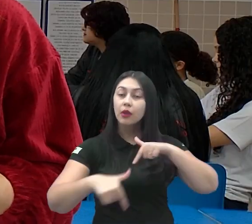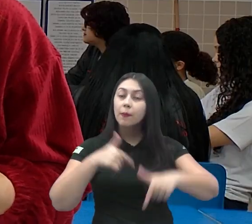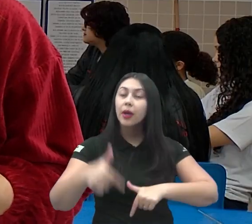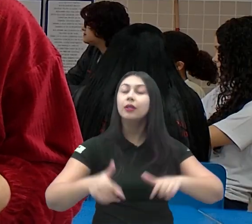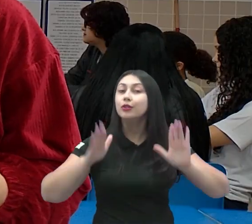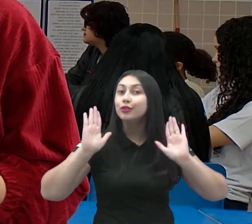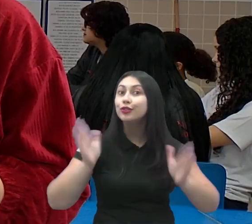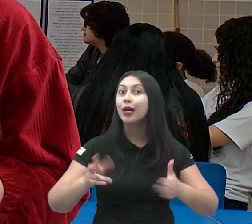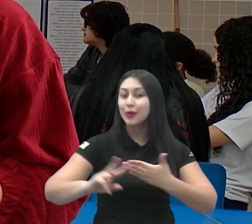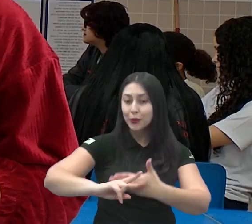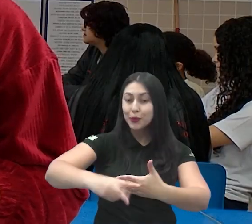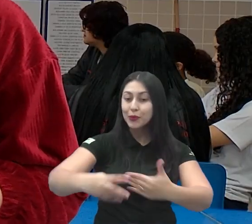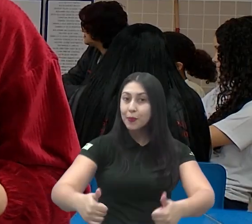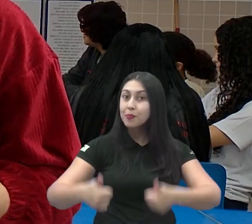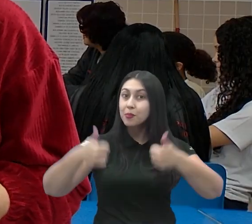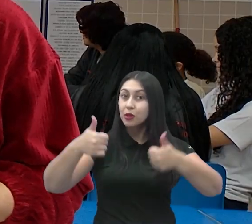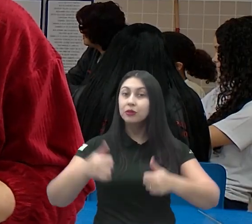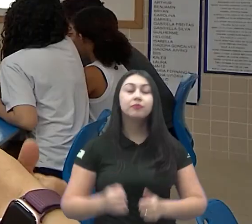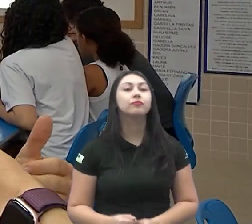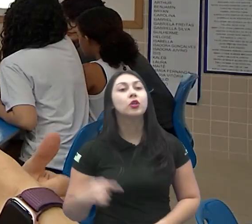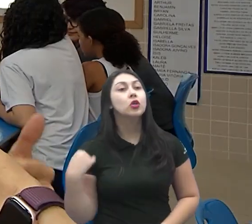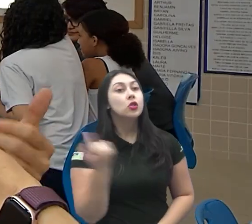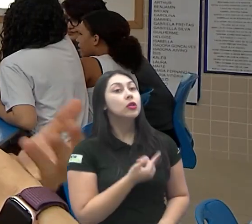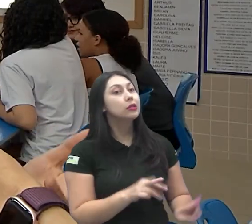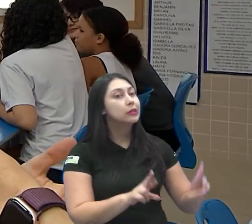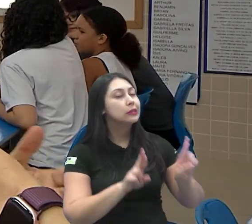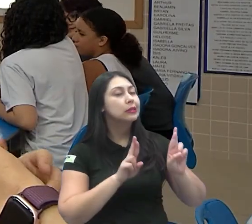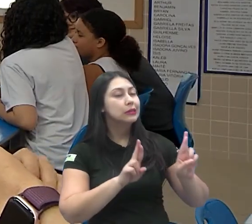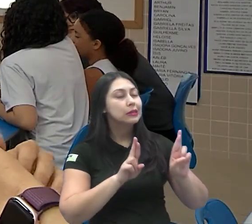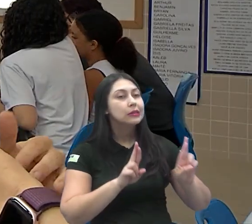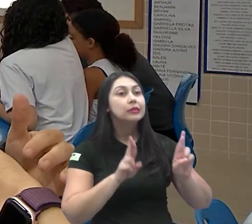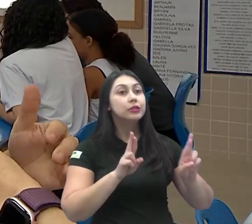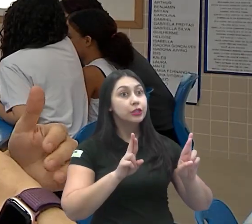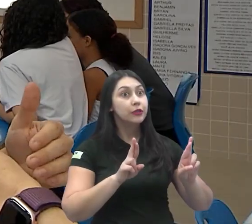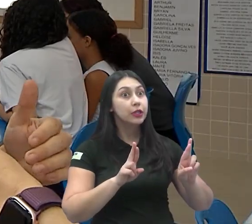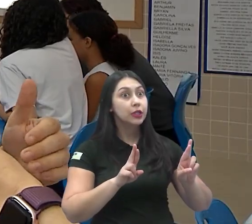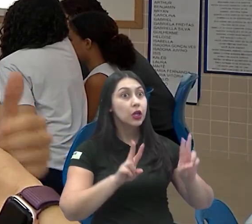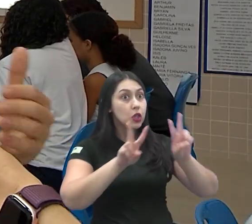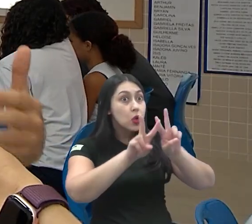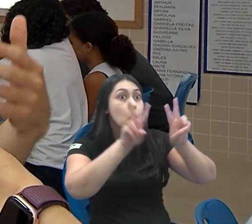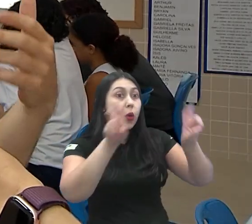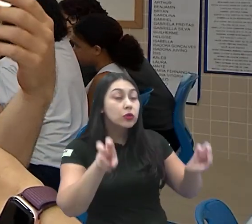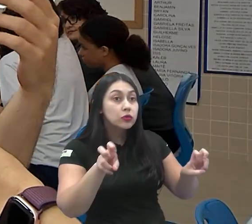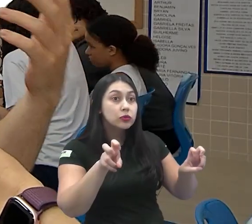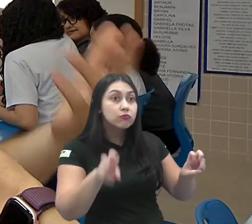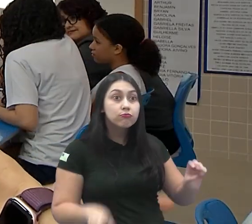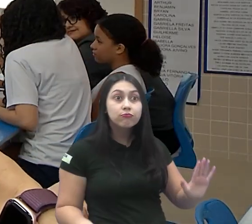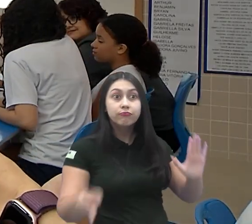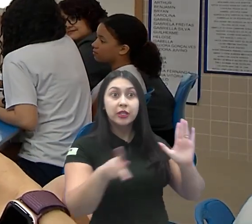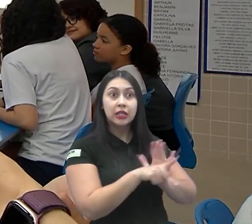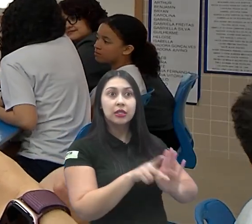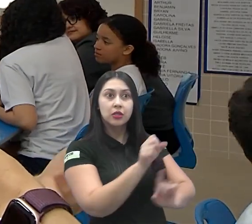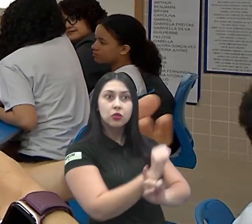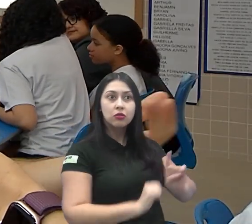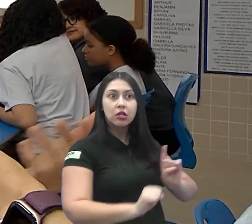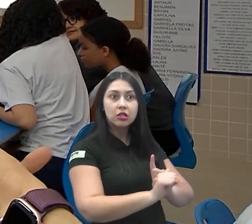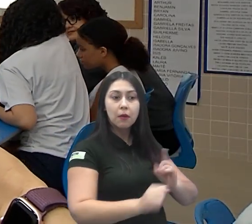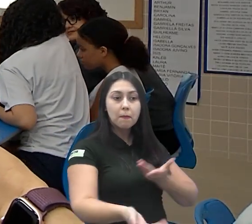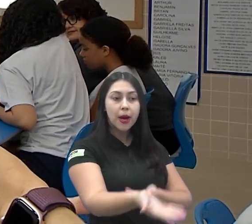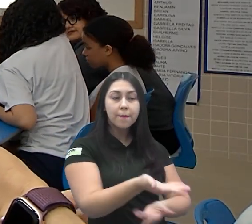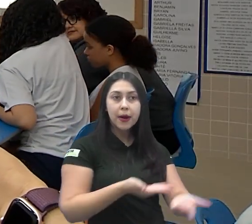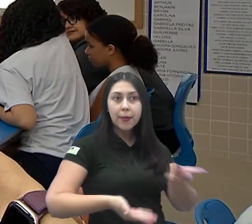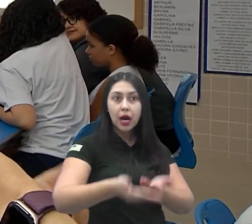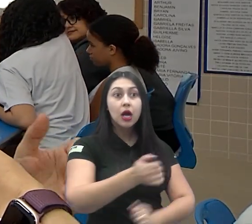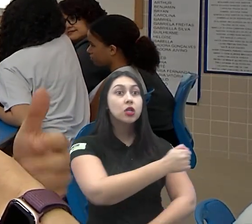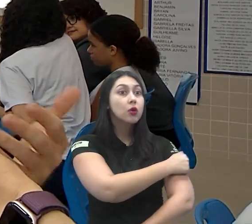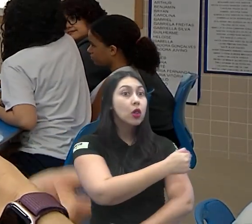esse trabalho já vem dando resultado. Nossa maior expectativa é que esse tema seja parte da socialização